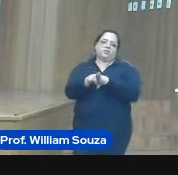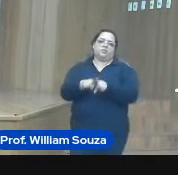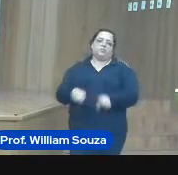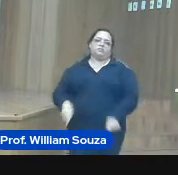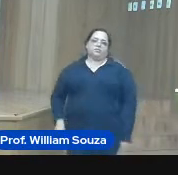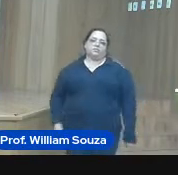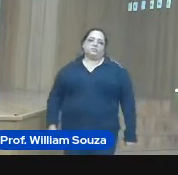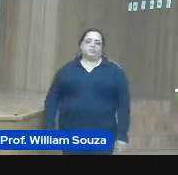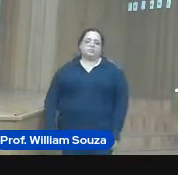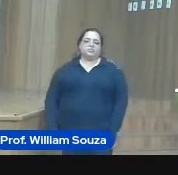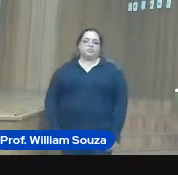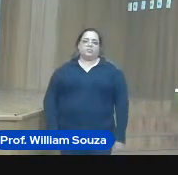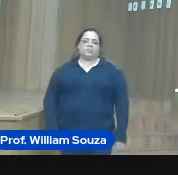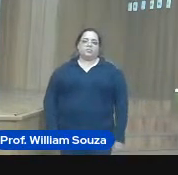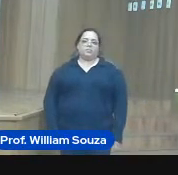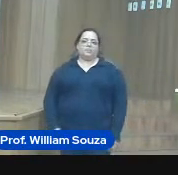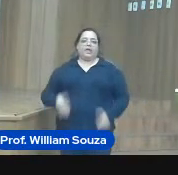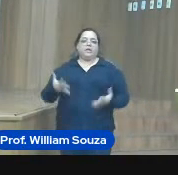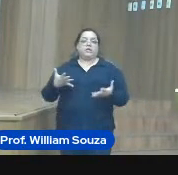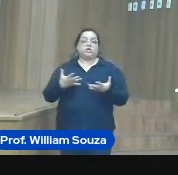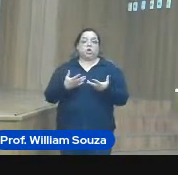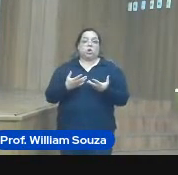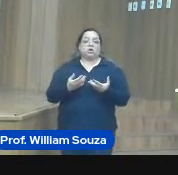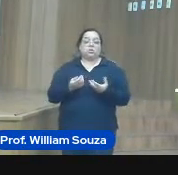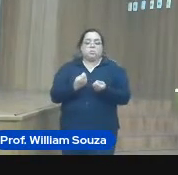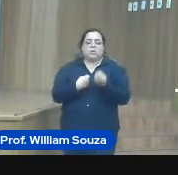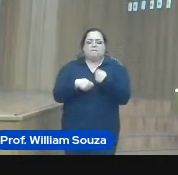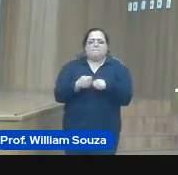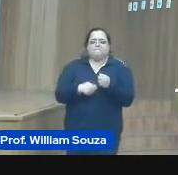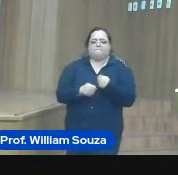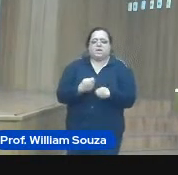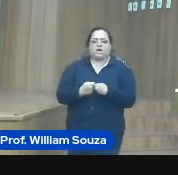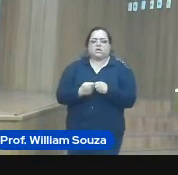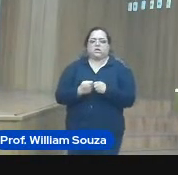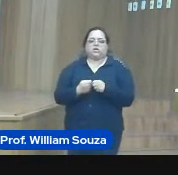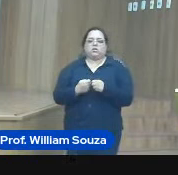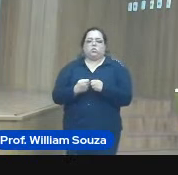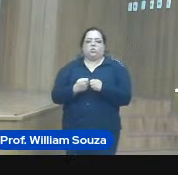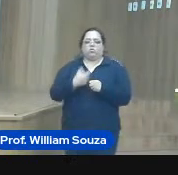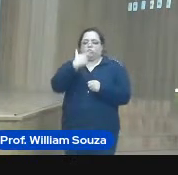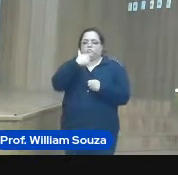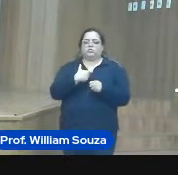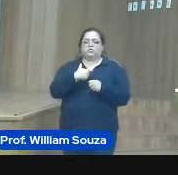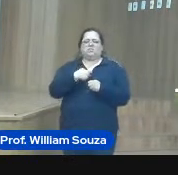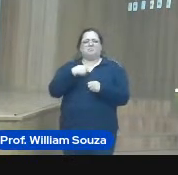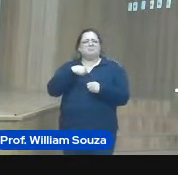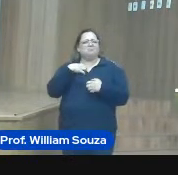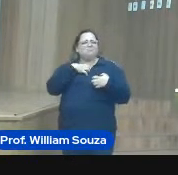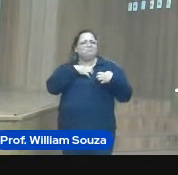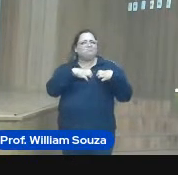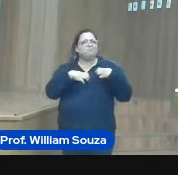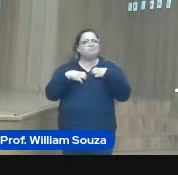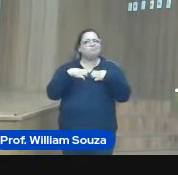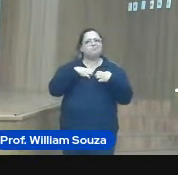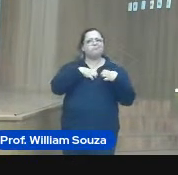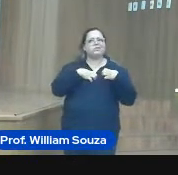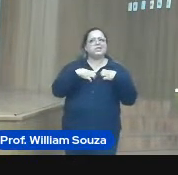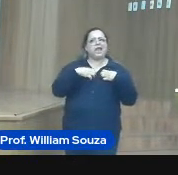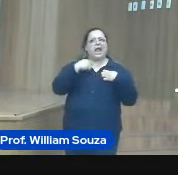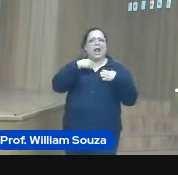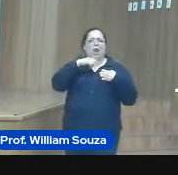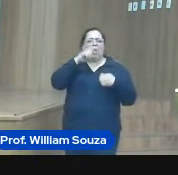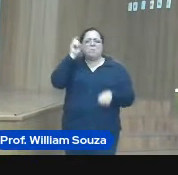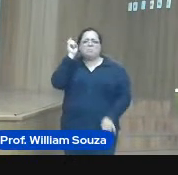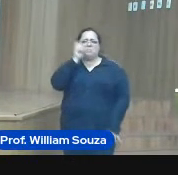Essa história do empreendedor de si mesmo muito me incomoda. Isso é uma mentira. É uma mentira que tenta deslocar